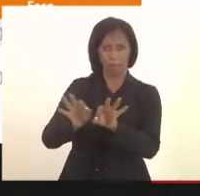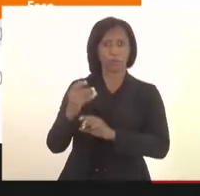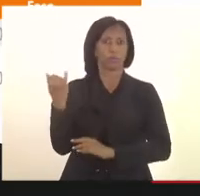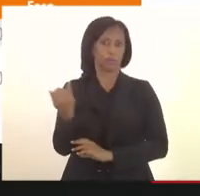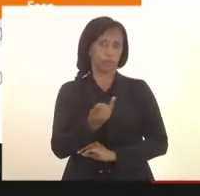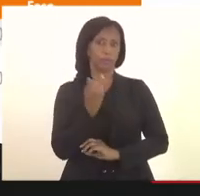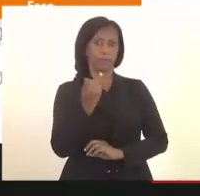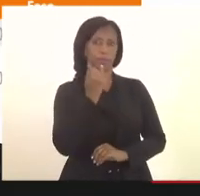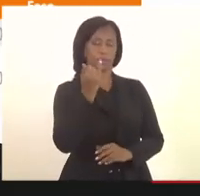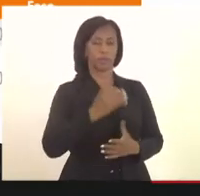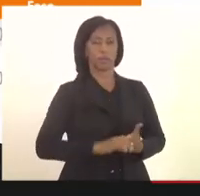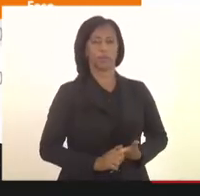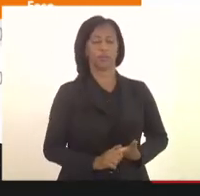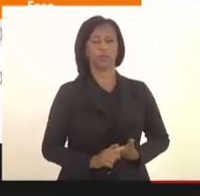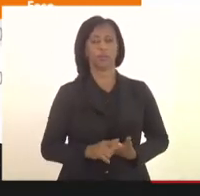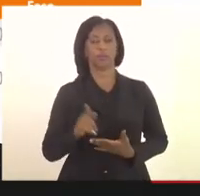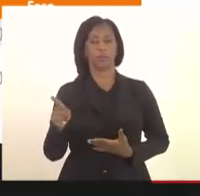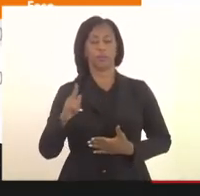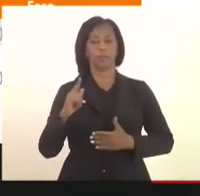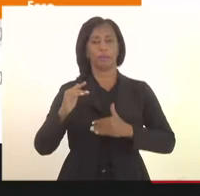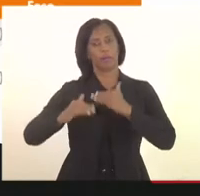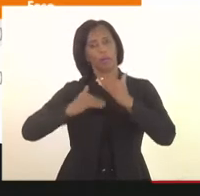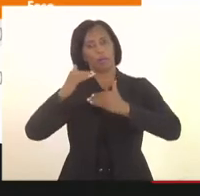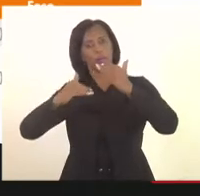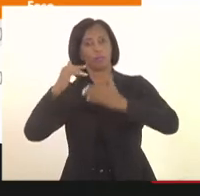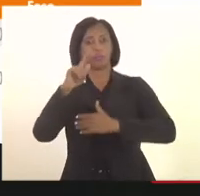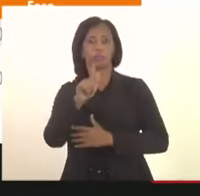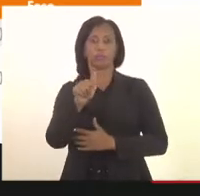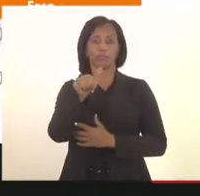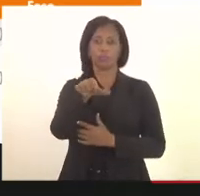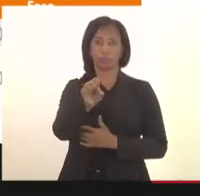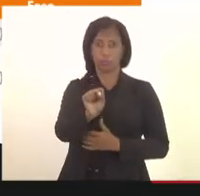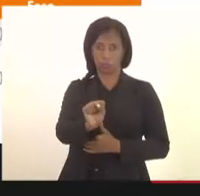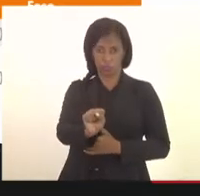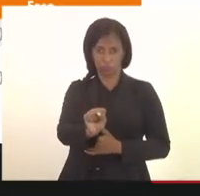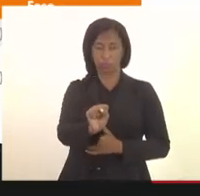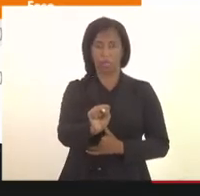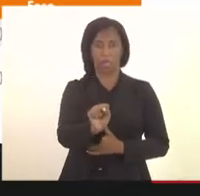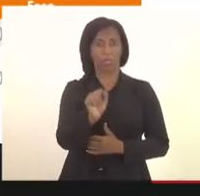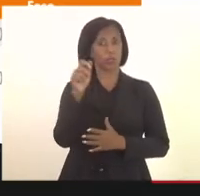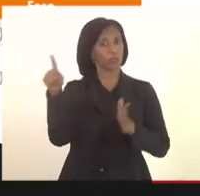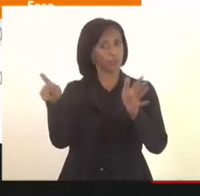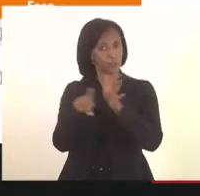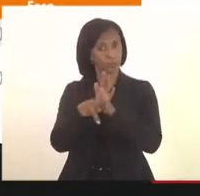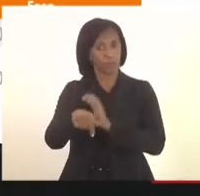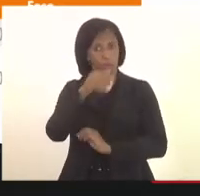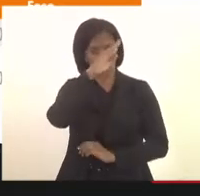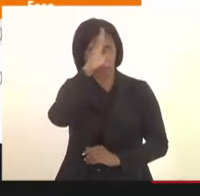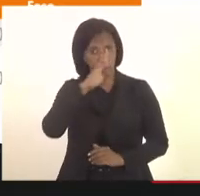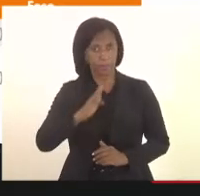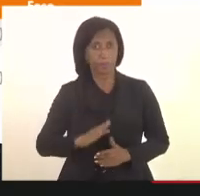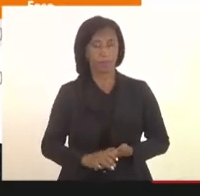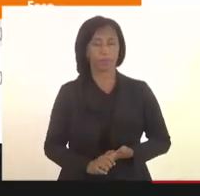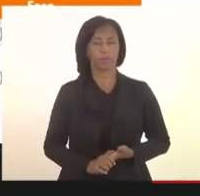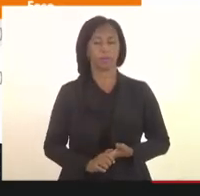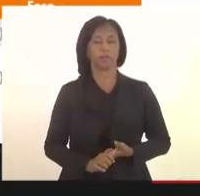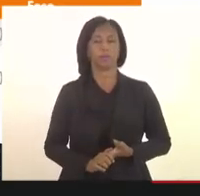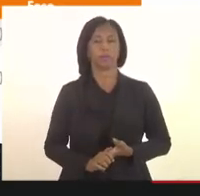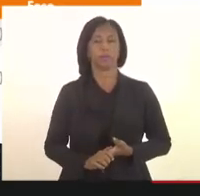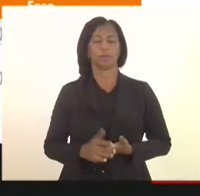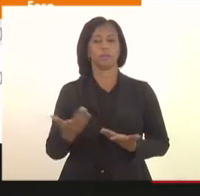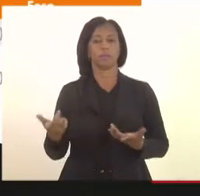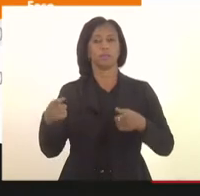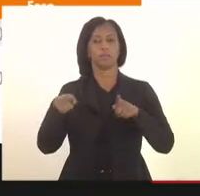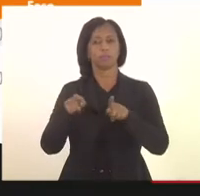importante para a evolução do gás no Brasil, fornecimento do gás aqui no Brasil. Fomos